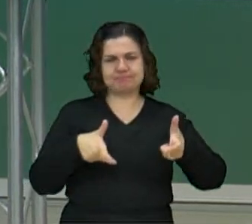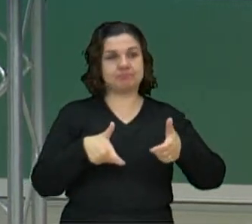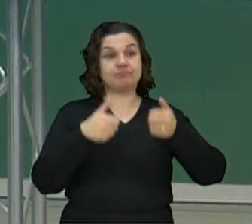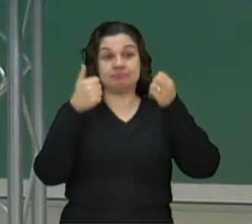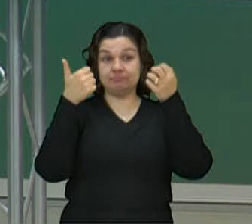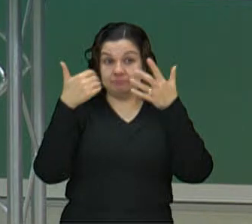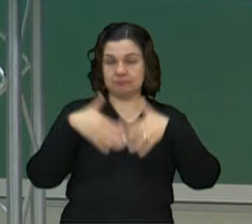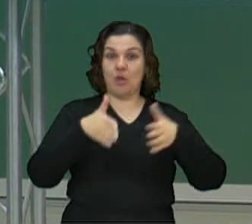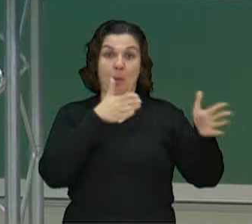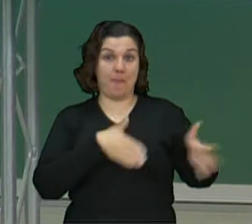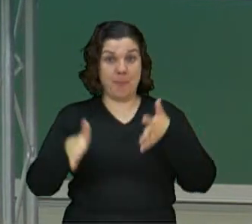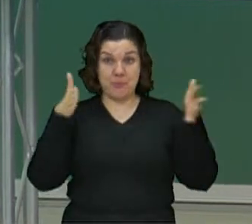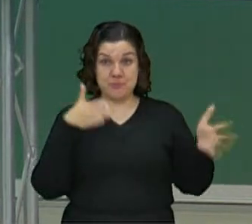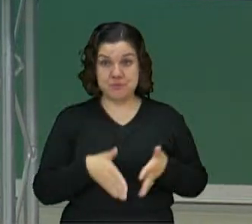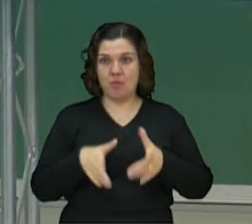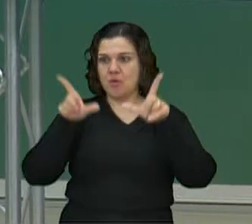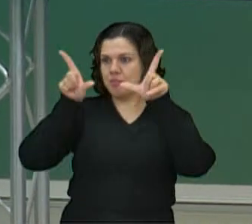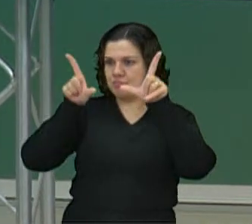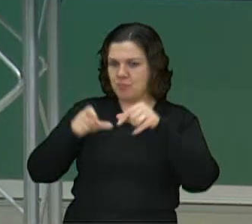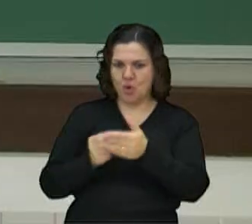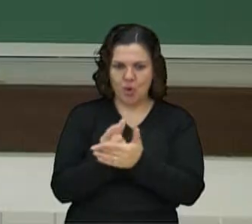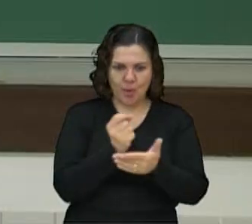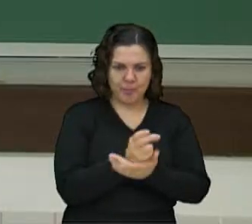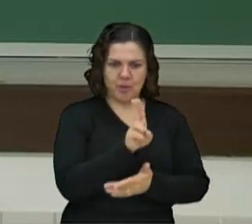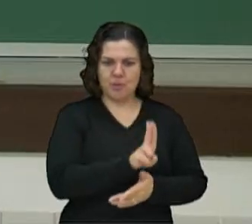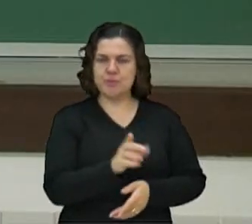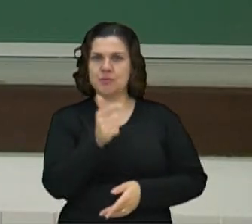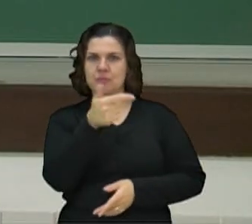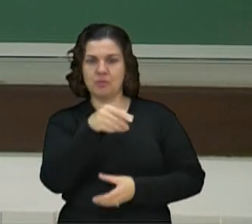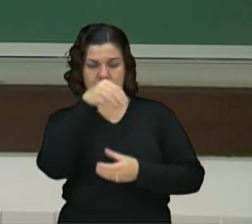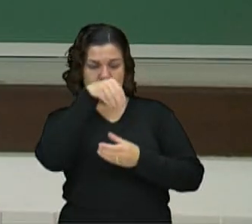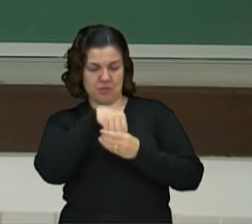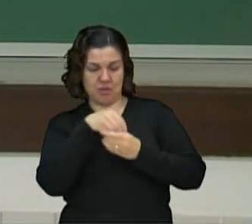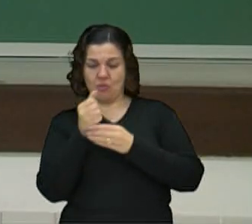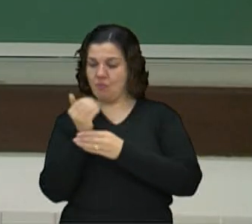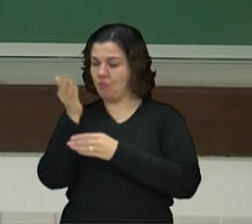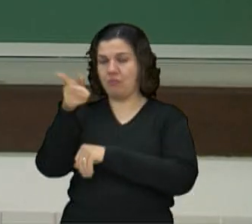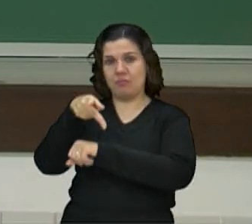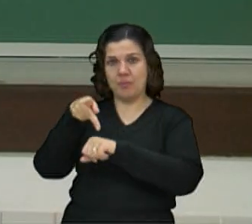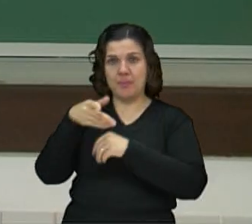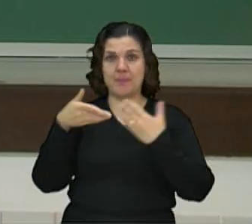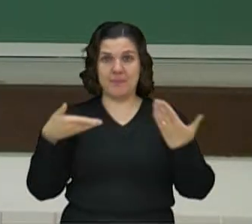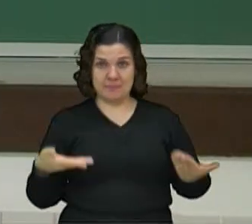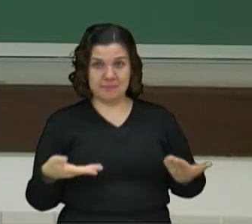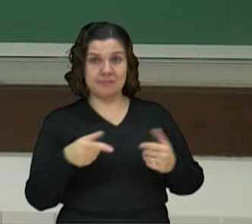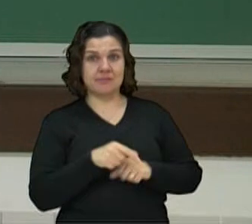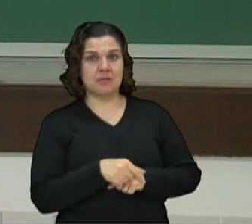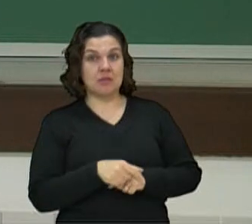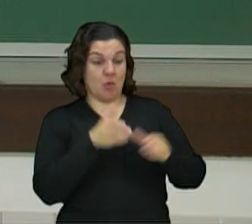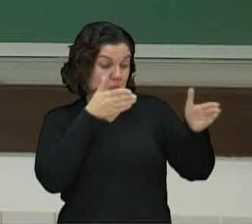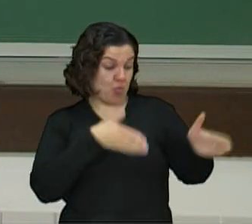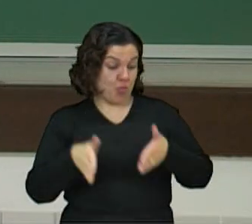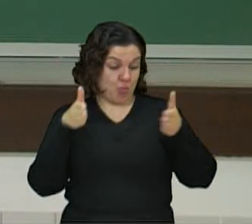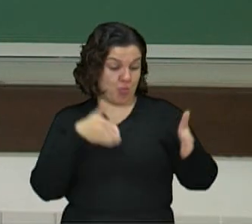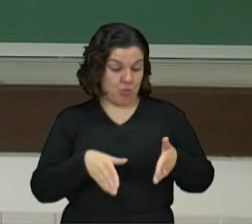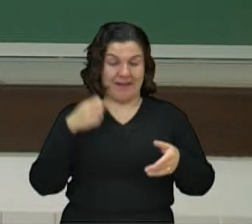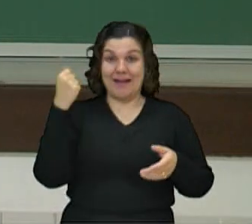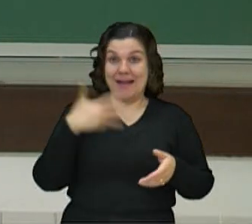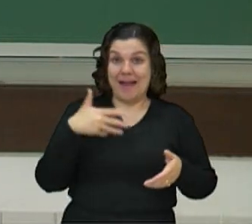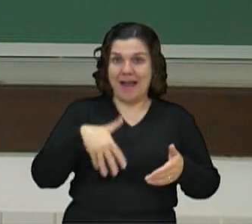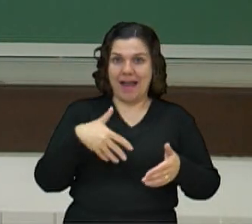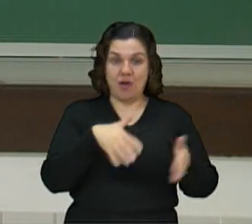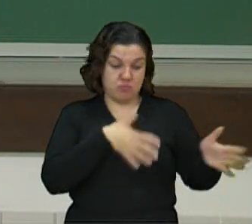da produção e a diminuição do consumo, tanto interno quanto externamente. A produção continuava sempre muito alta,